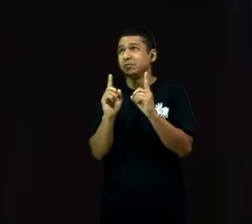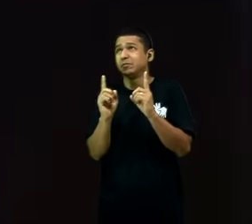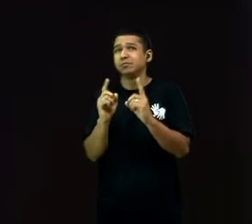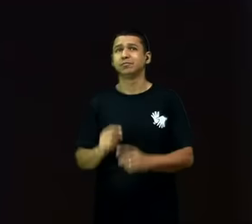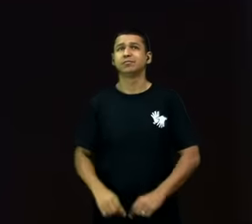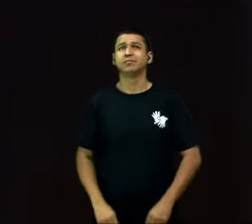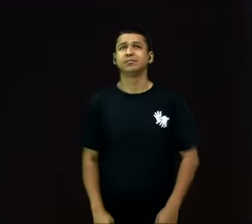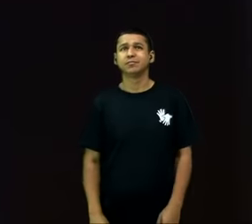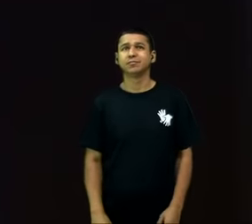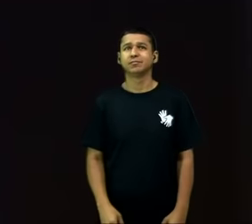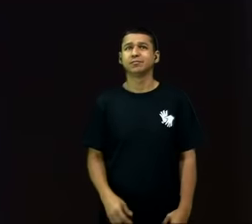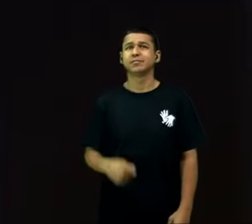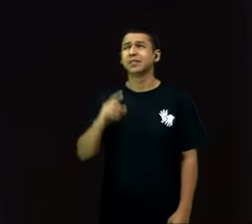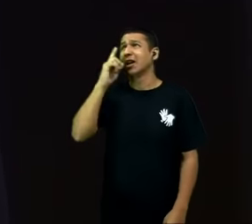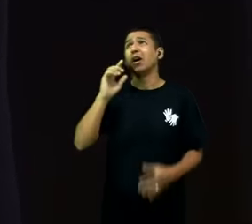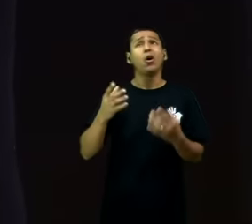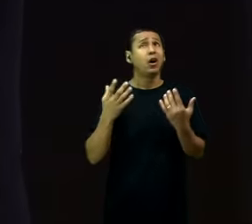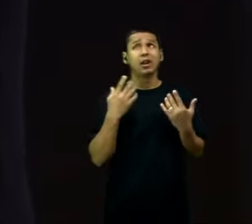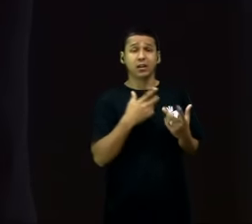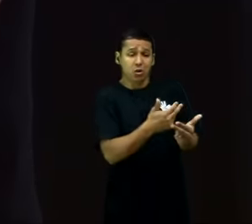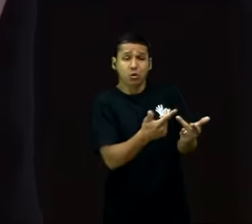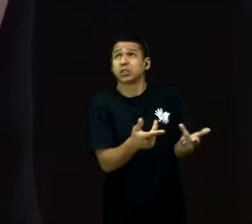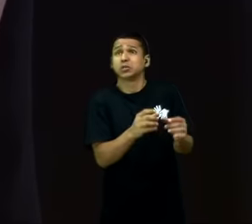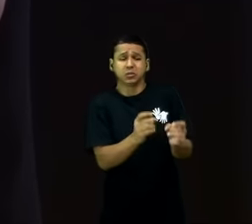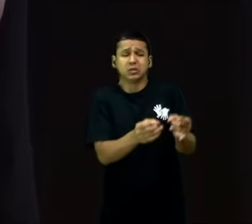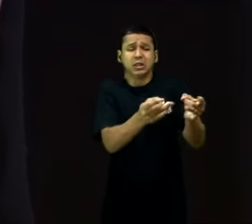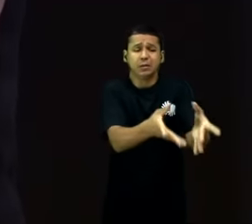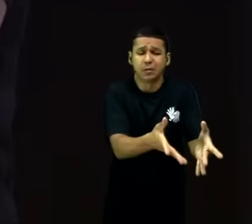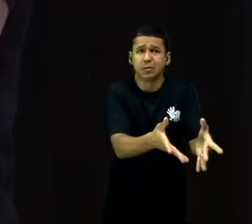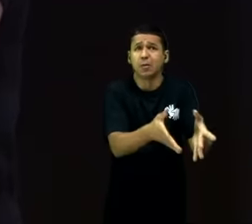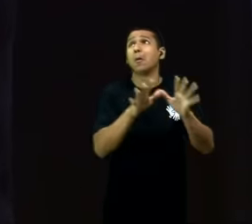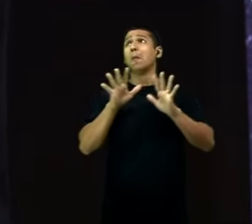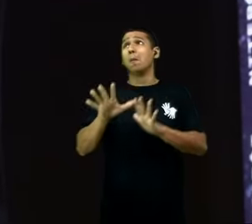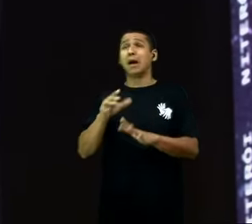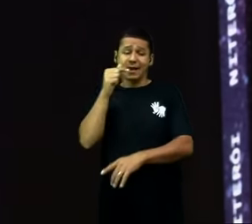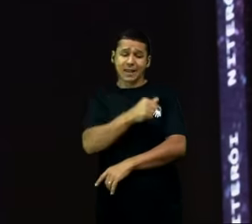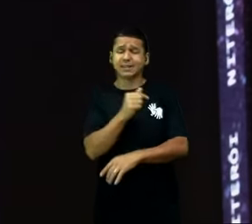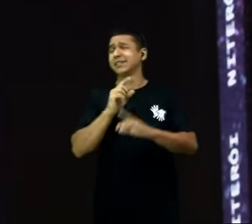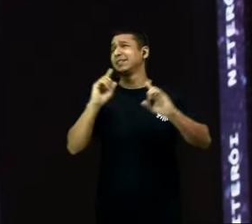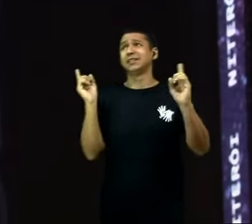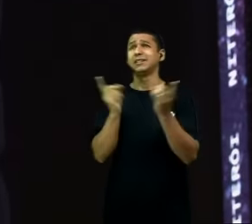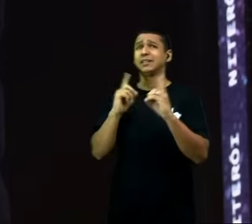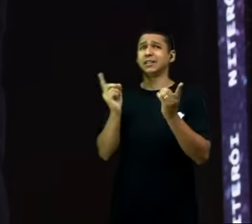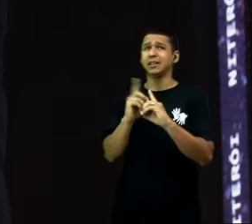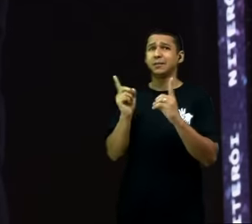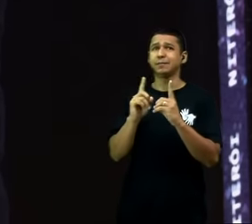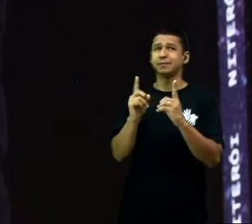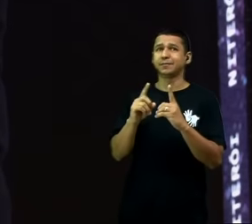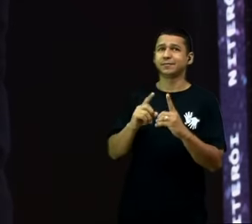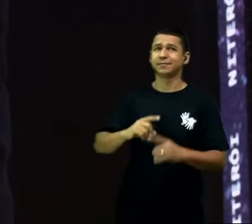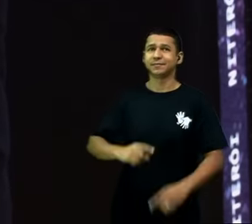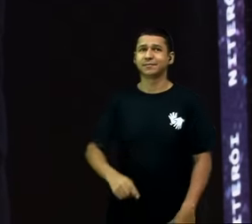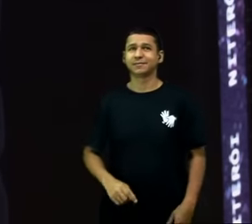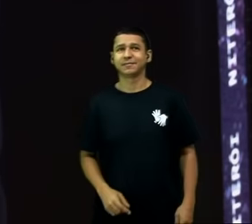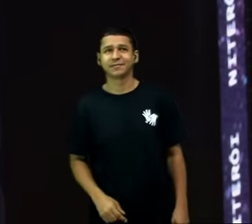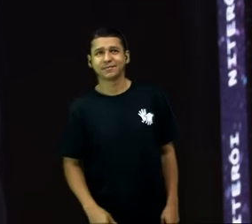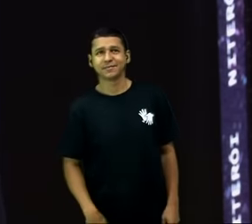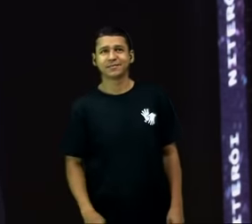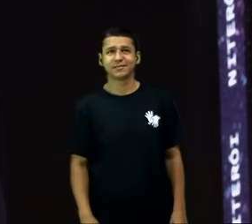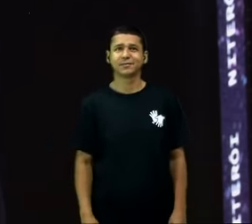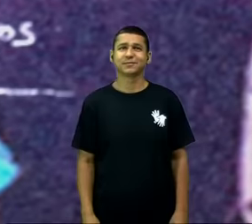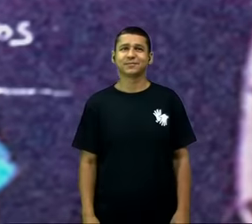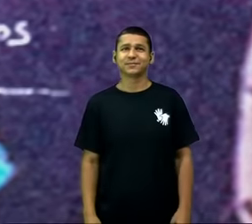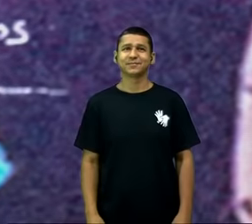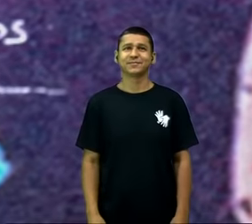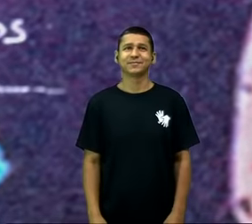Eu já abri mão de tanta coisa. Só eu devo e eu faço pra